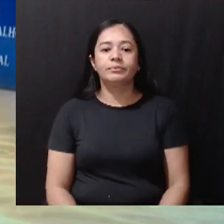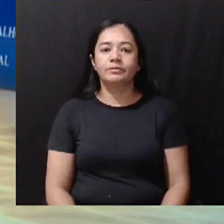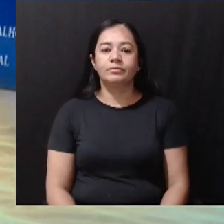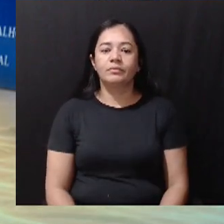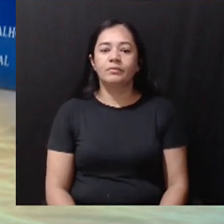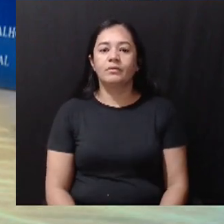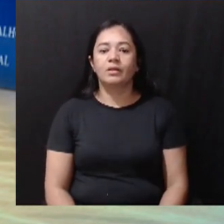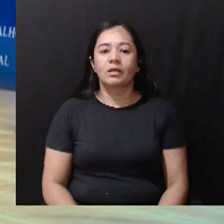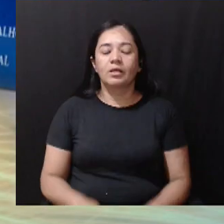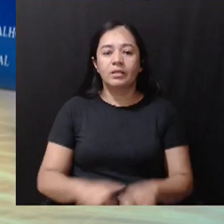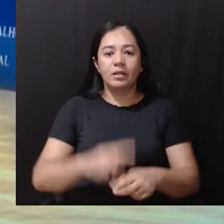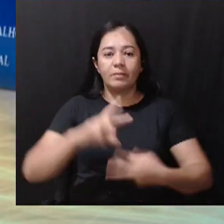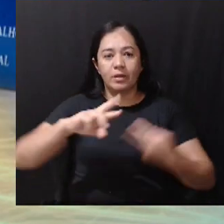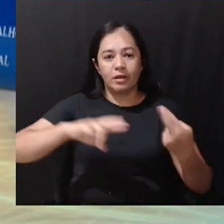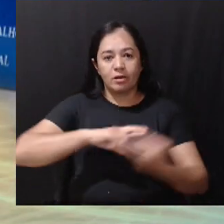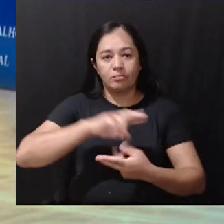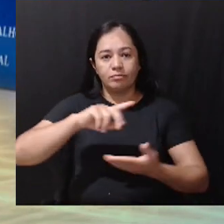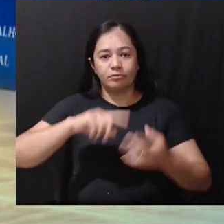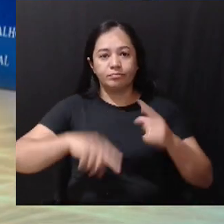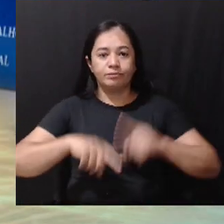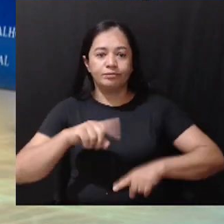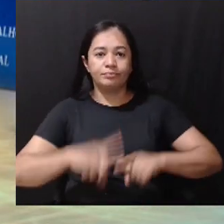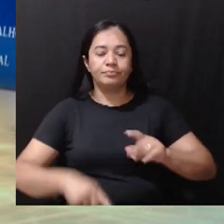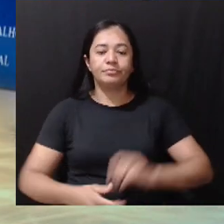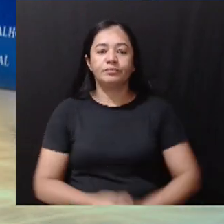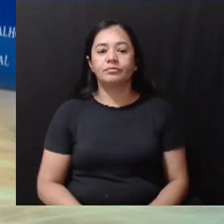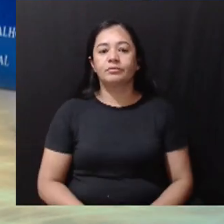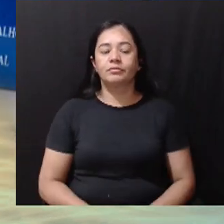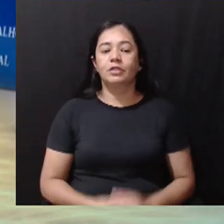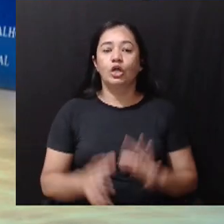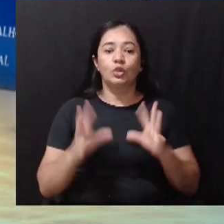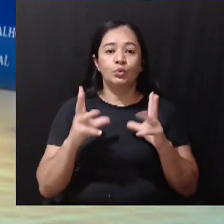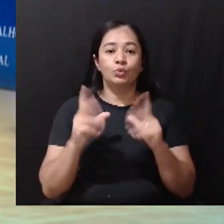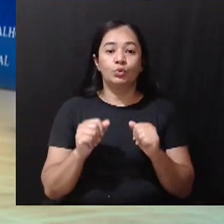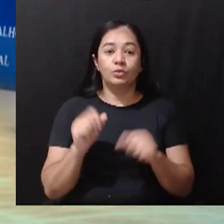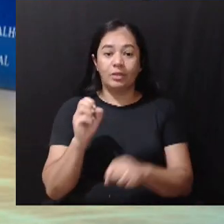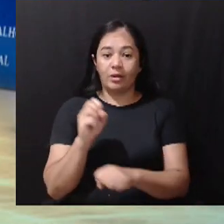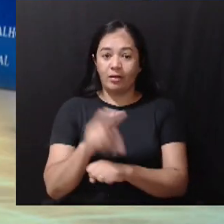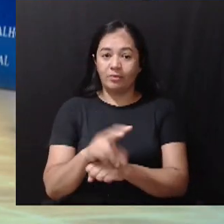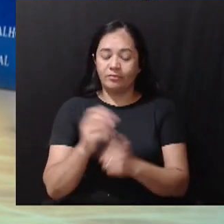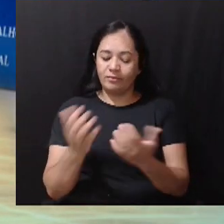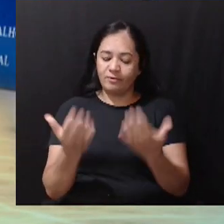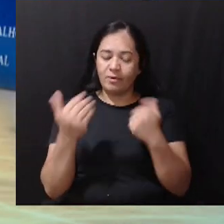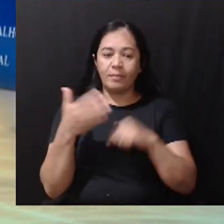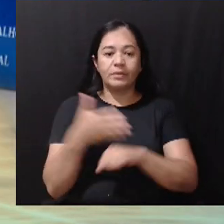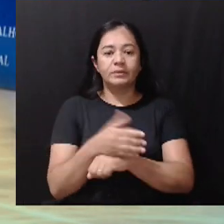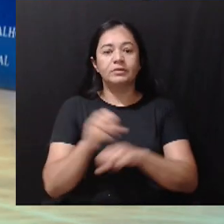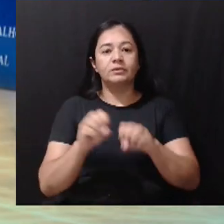de material reciclável. Para conferir todas as vagas, é só acessar o site